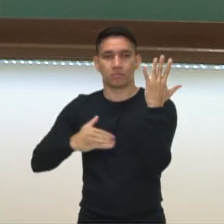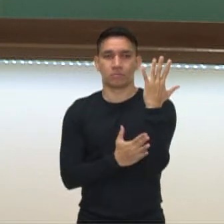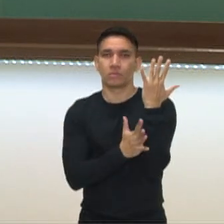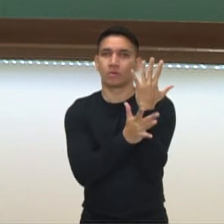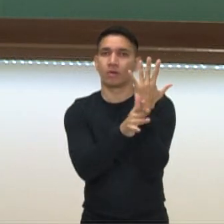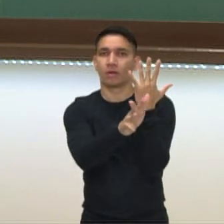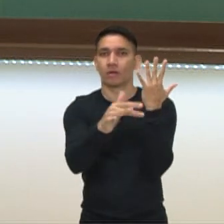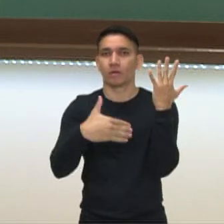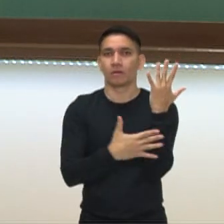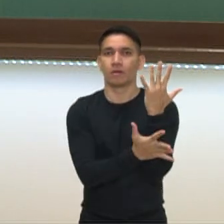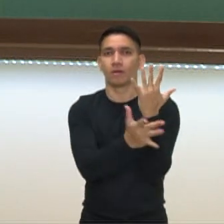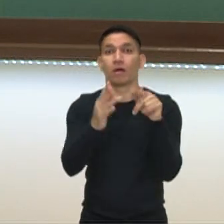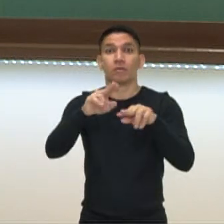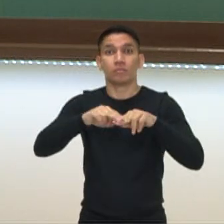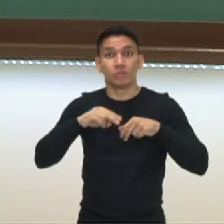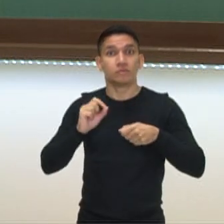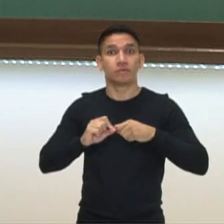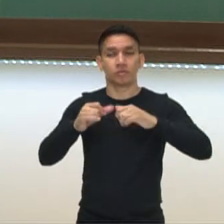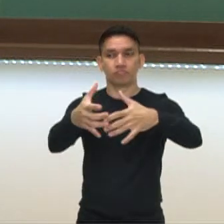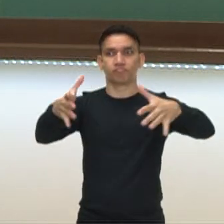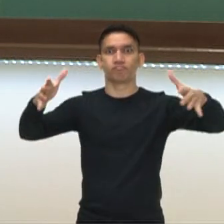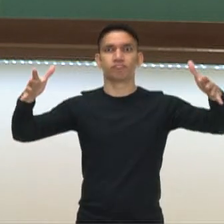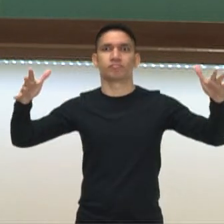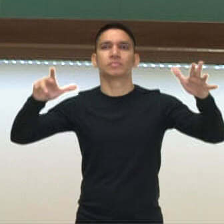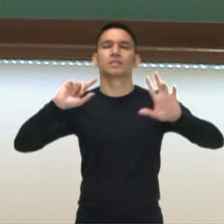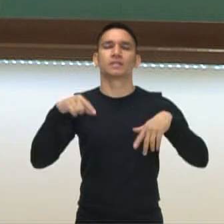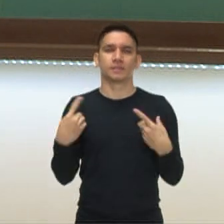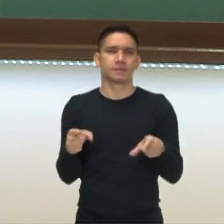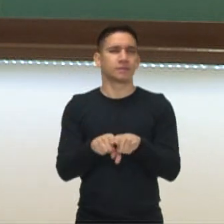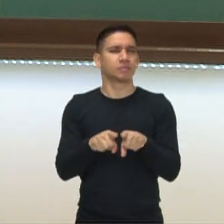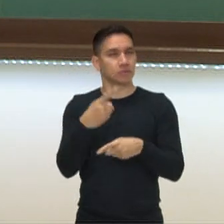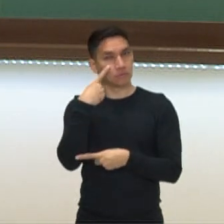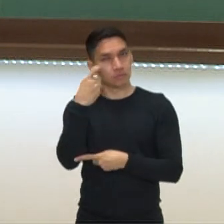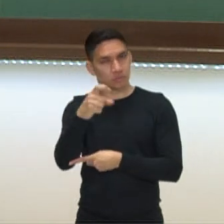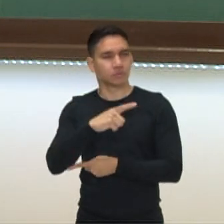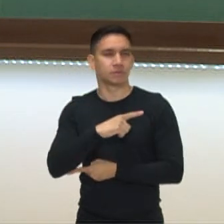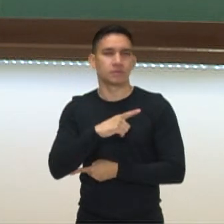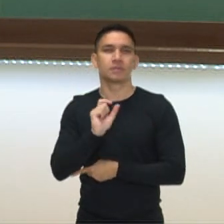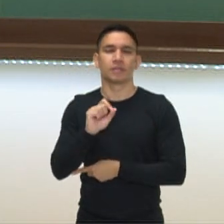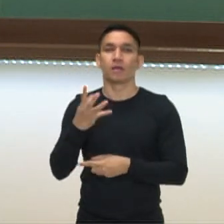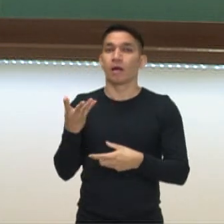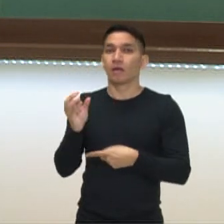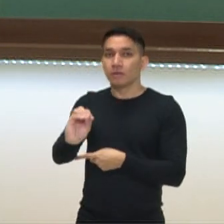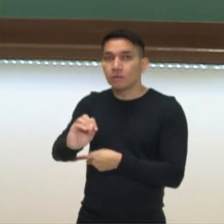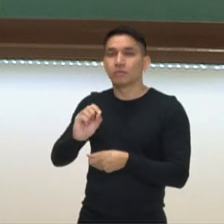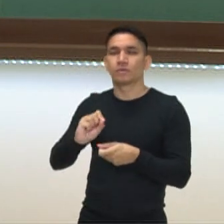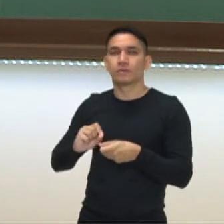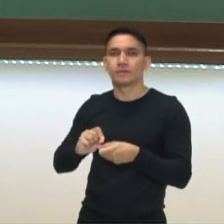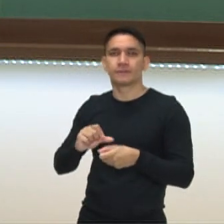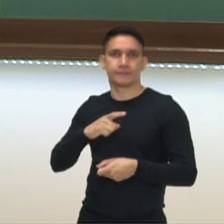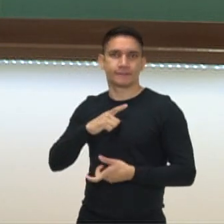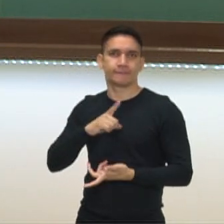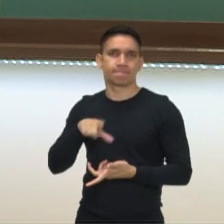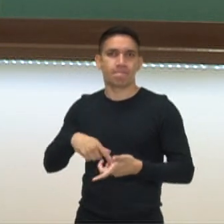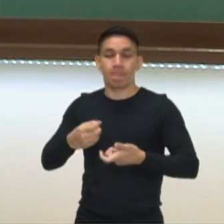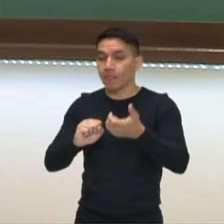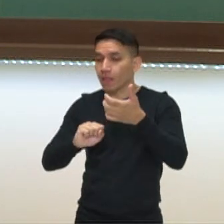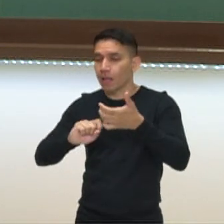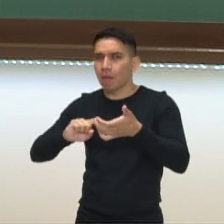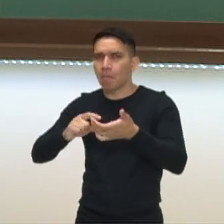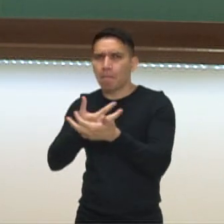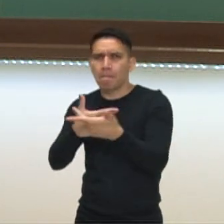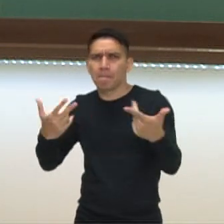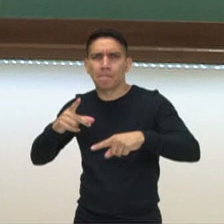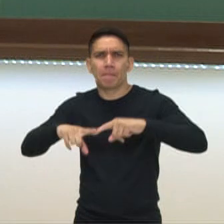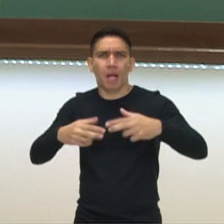nisso foi feita uma coisa muito maior. E além de tudo isso, gente, o que é bem interessante, que eles colocavam maquinários para